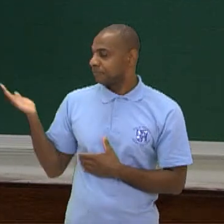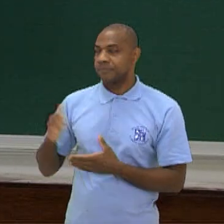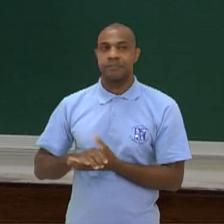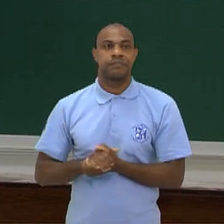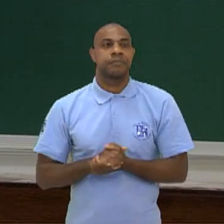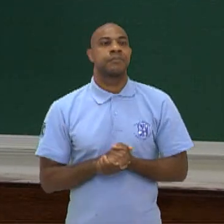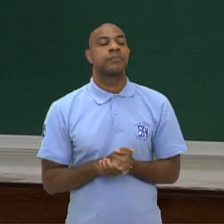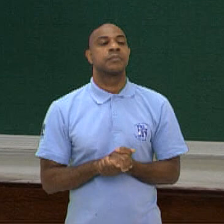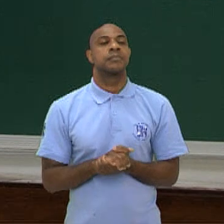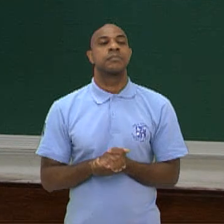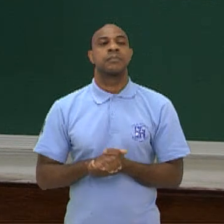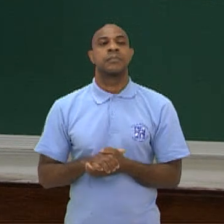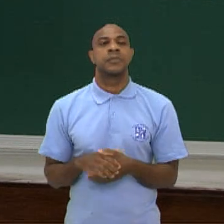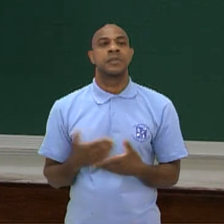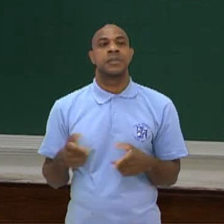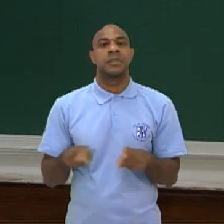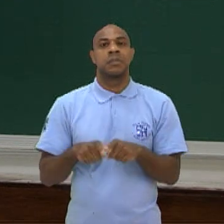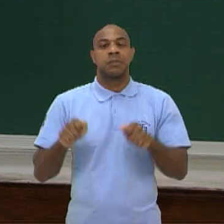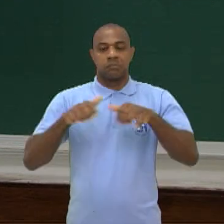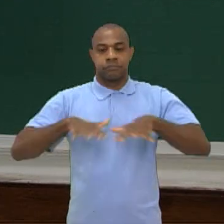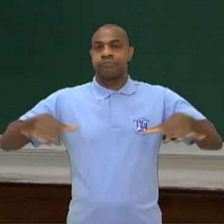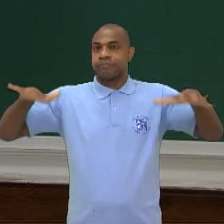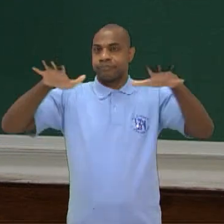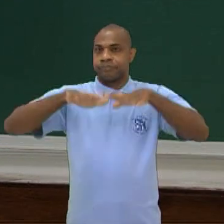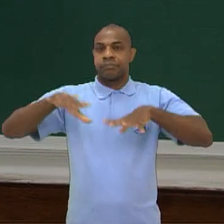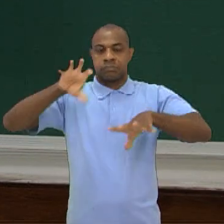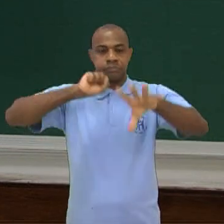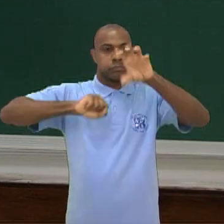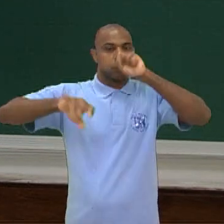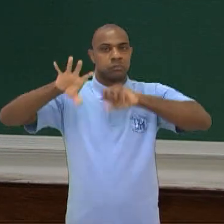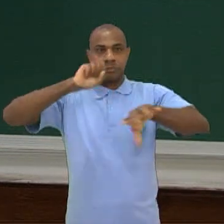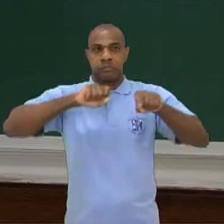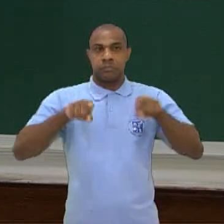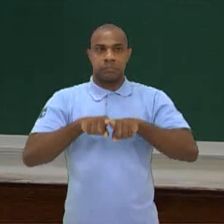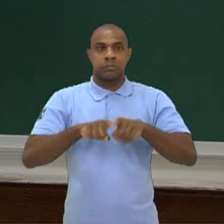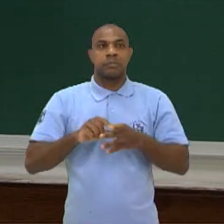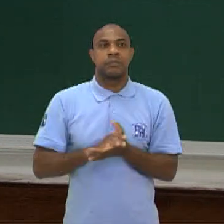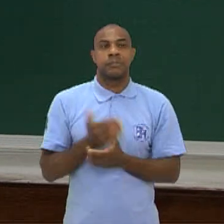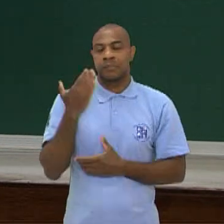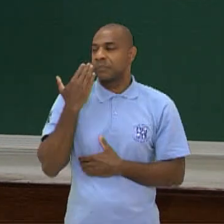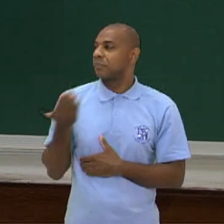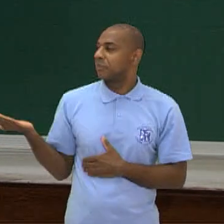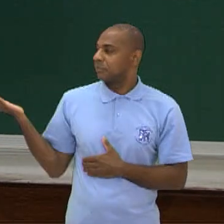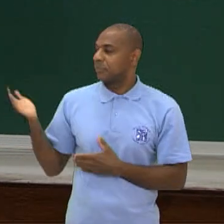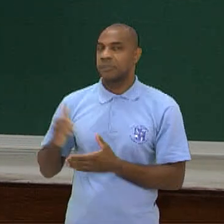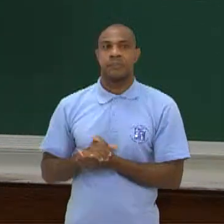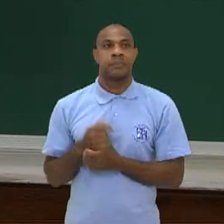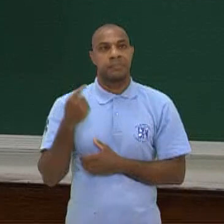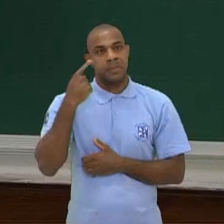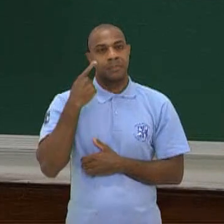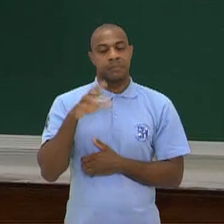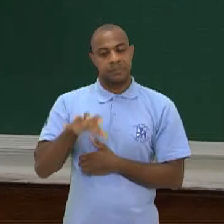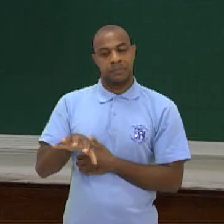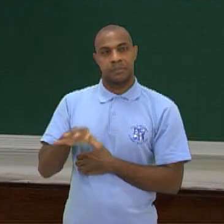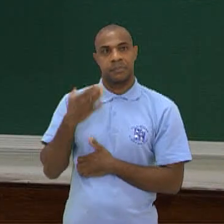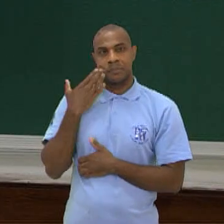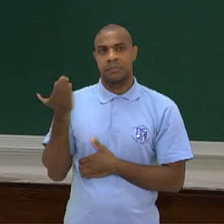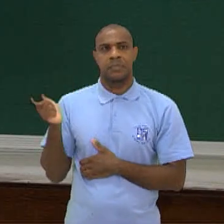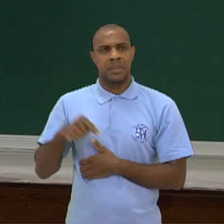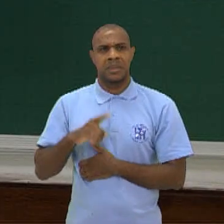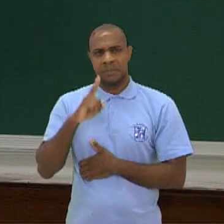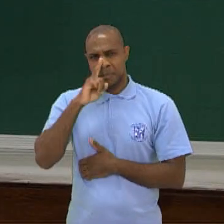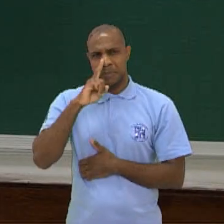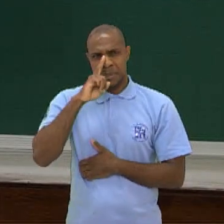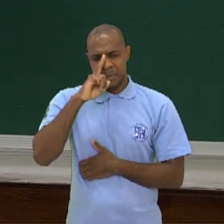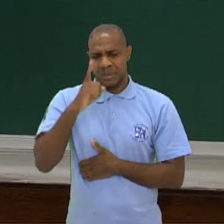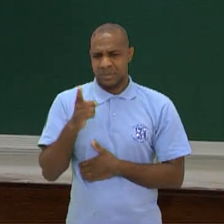ela ou consumindo o que está no ambiente, porque ela está consumindo mais do que produzindo quando é à noite. Pensando nisso, é perigoso dormir em